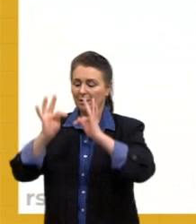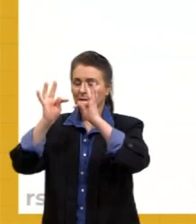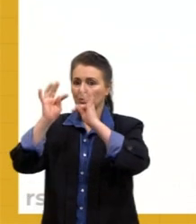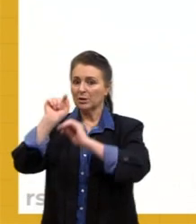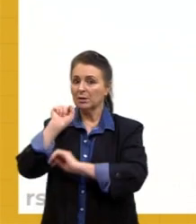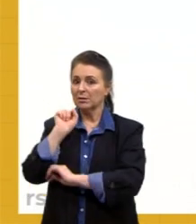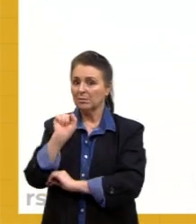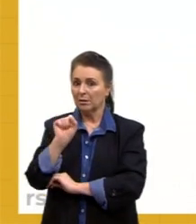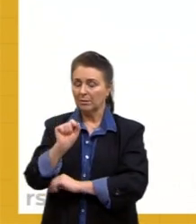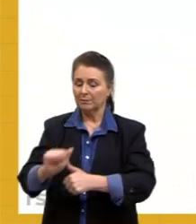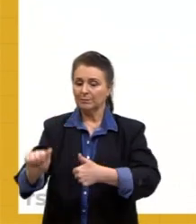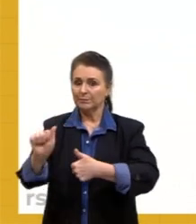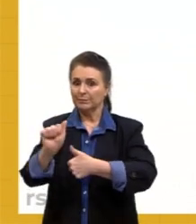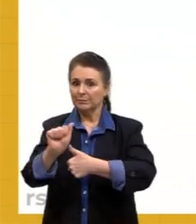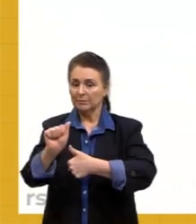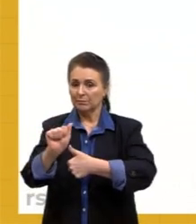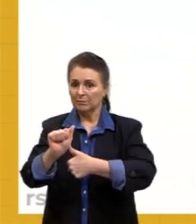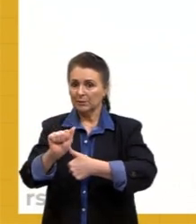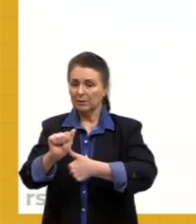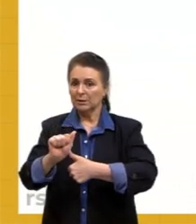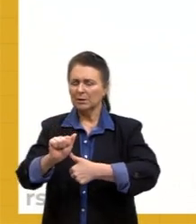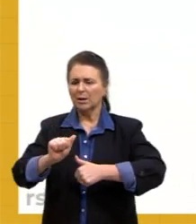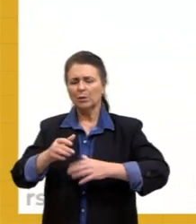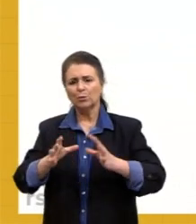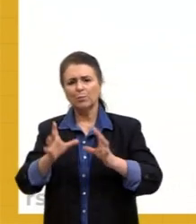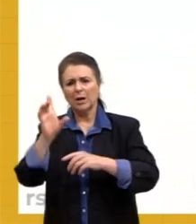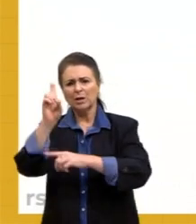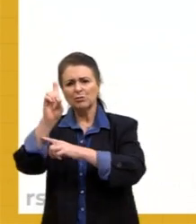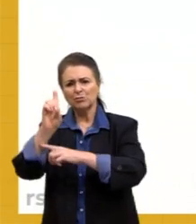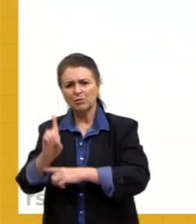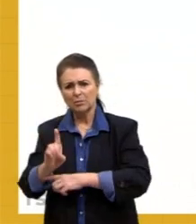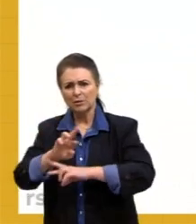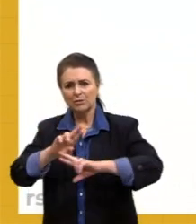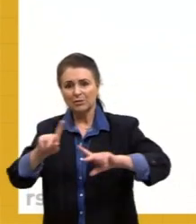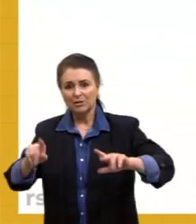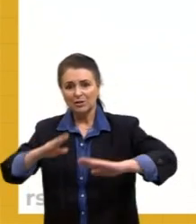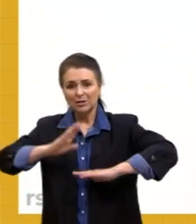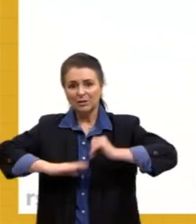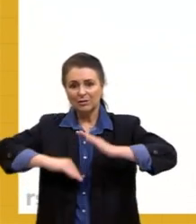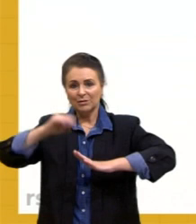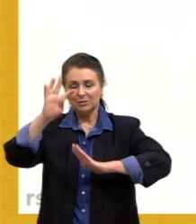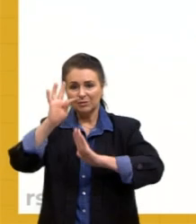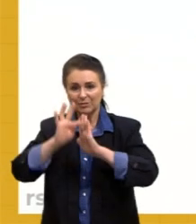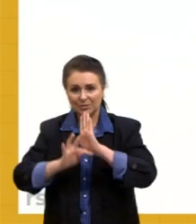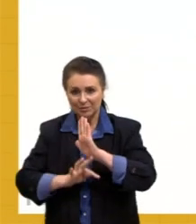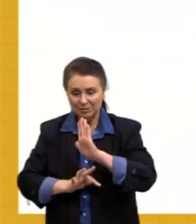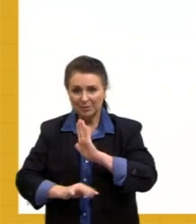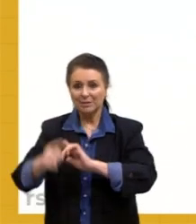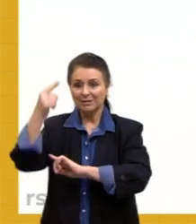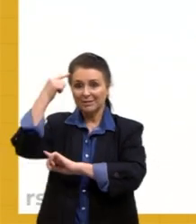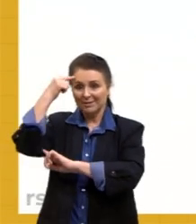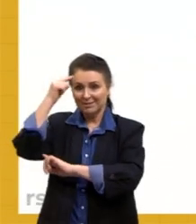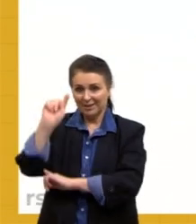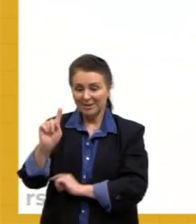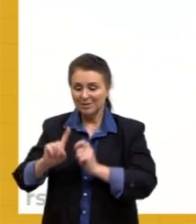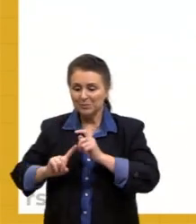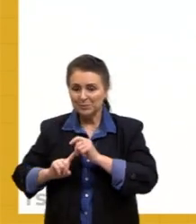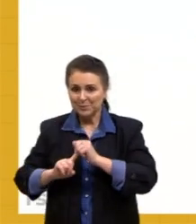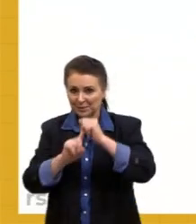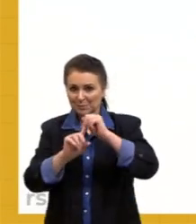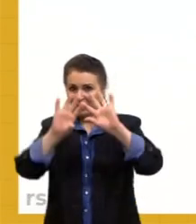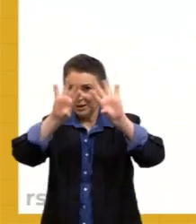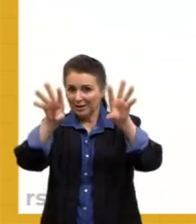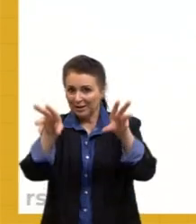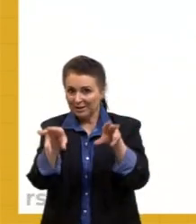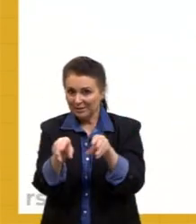letra A define uma dinâmica diferente de construção do texto condensando as ideias principais sem